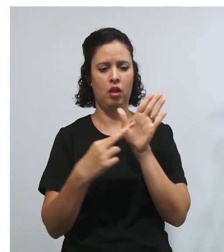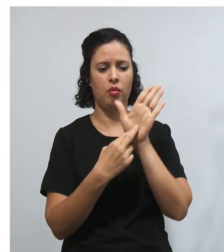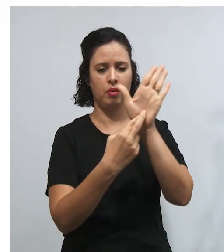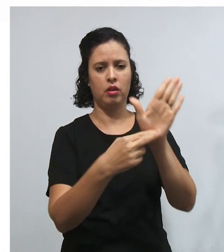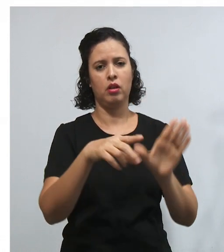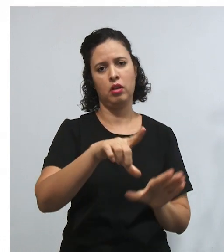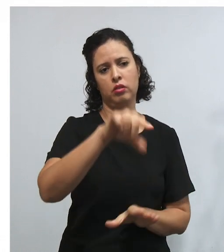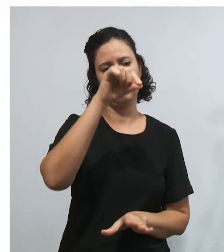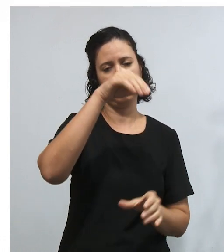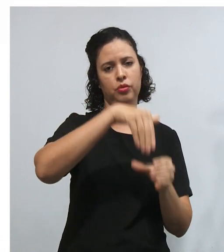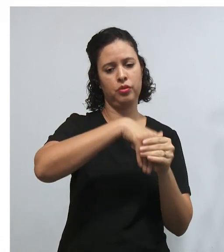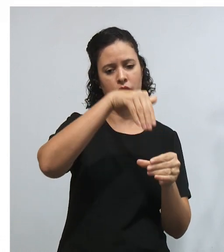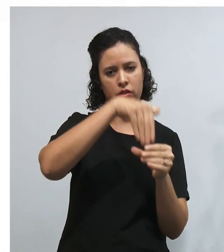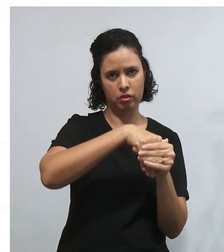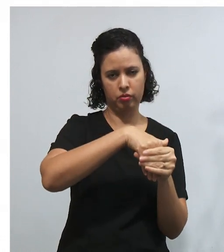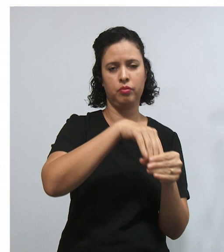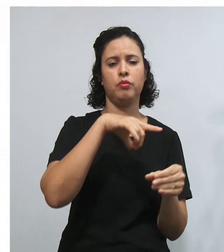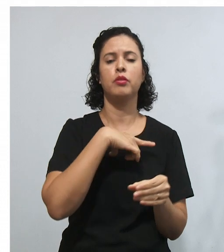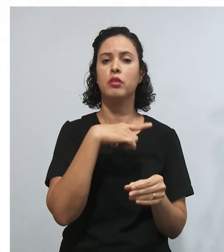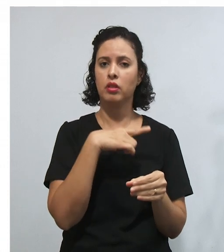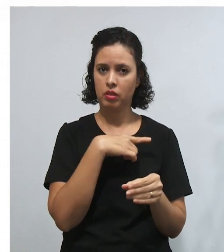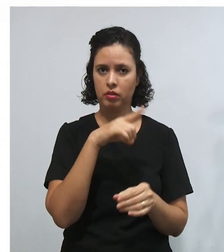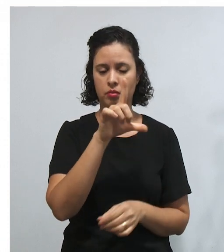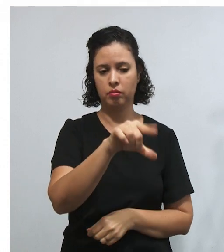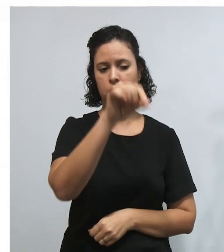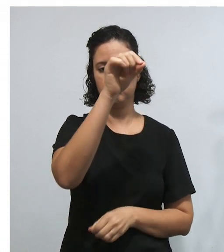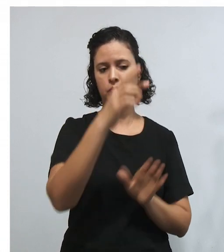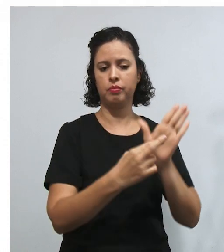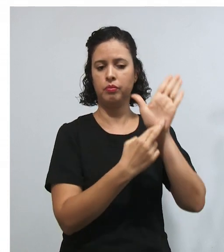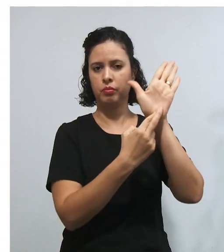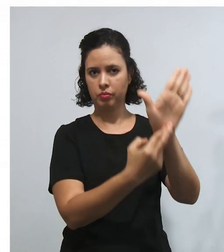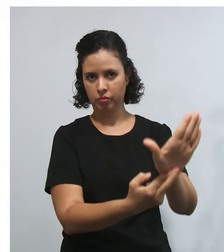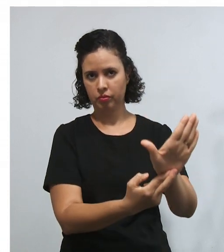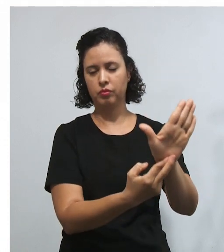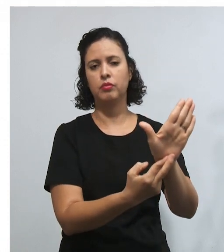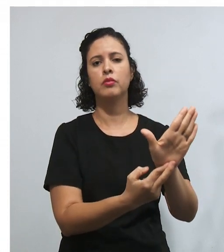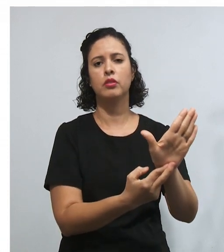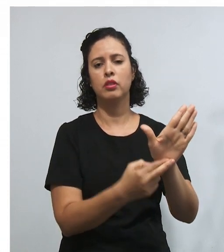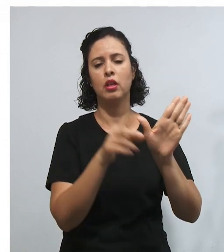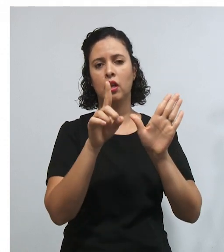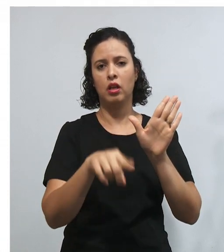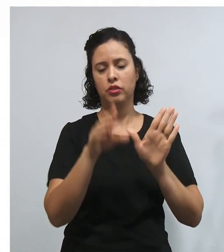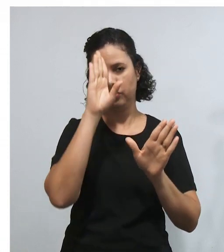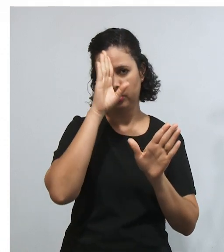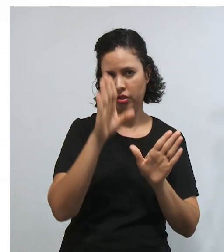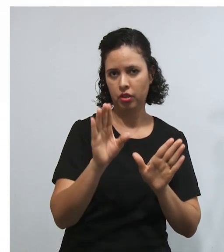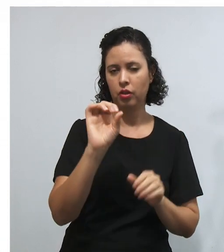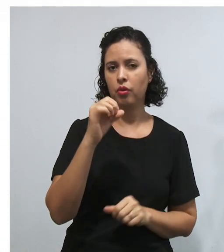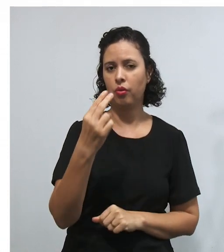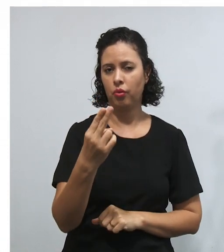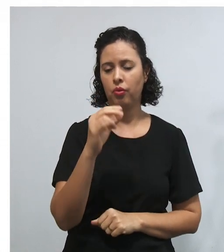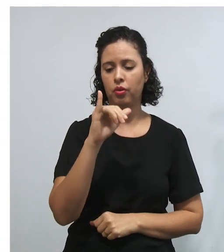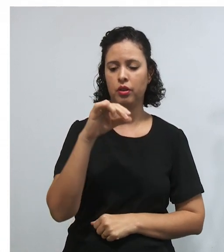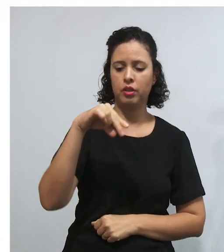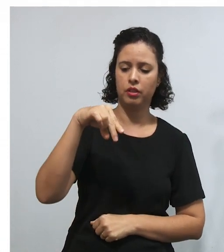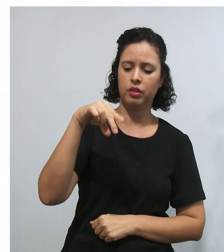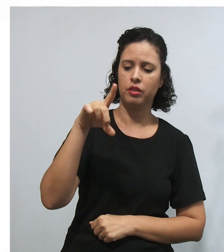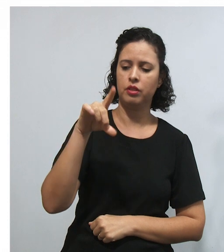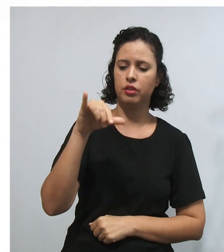eleitos, tá aqui, representantes eleitos, né? A representação indireta, ou diretamente,